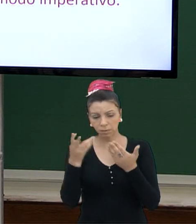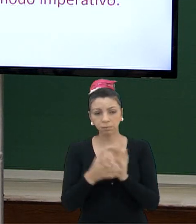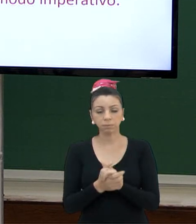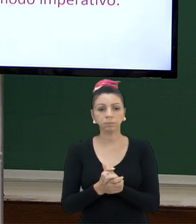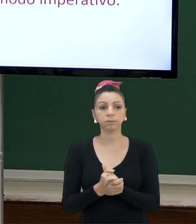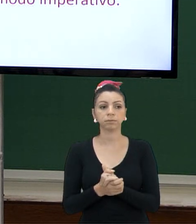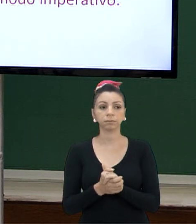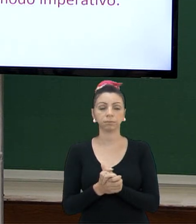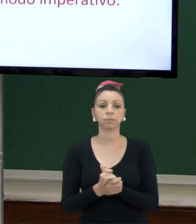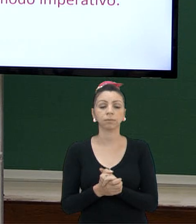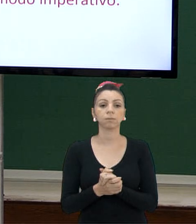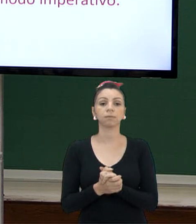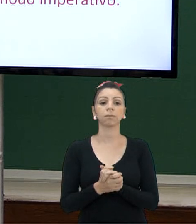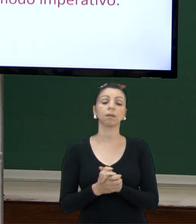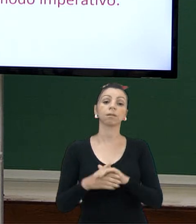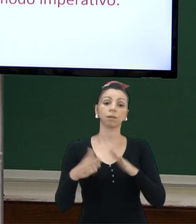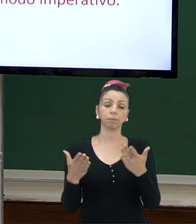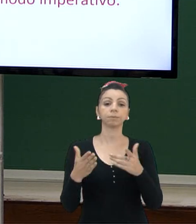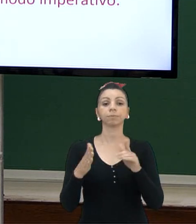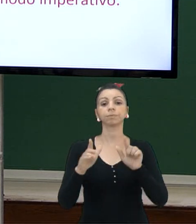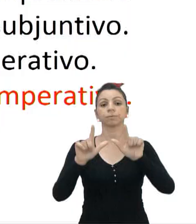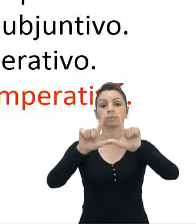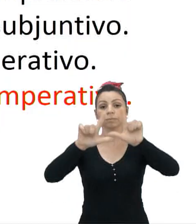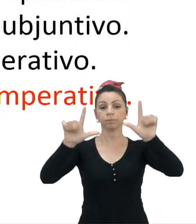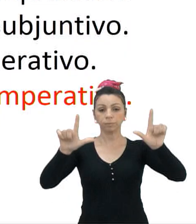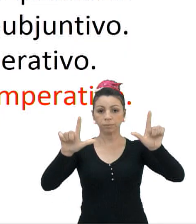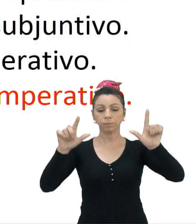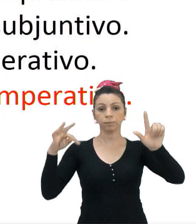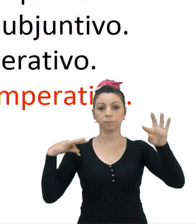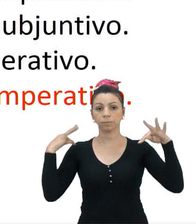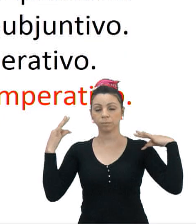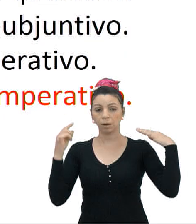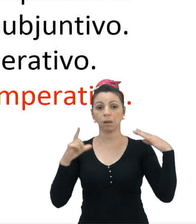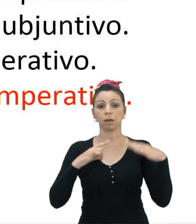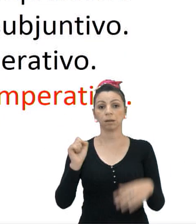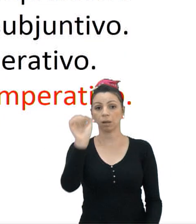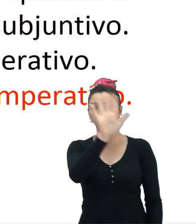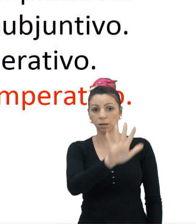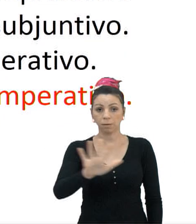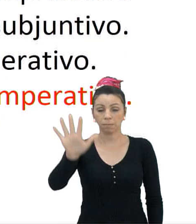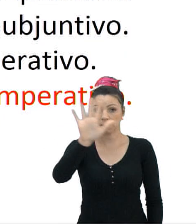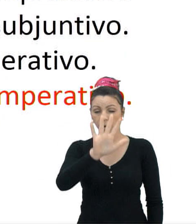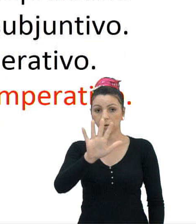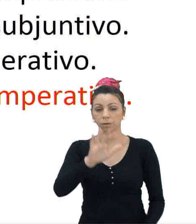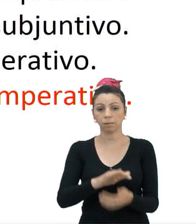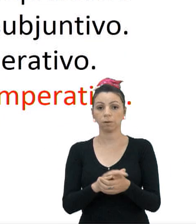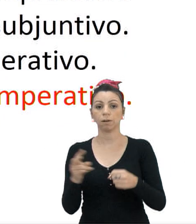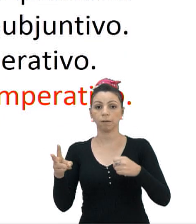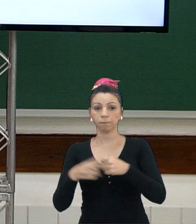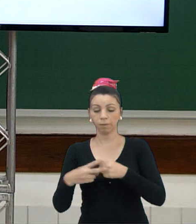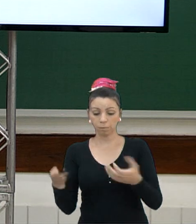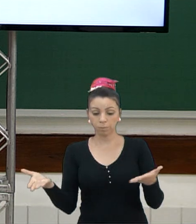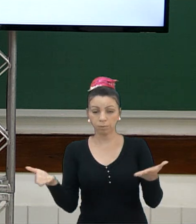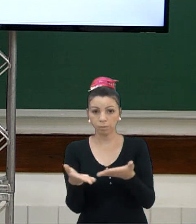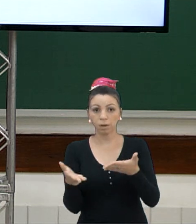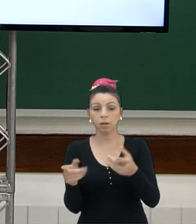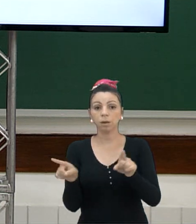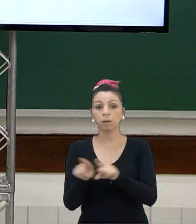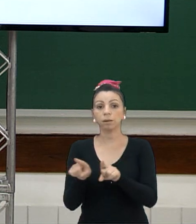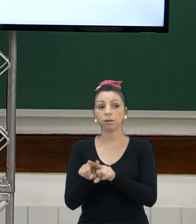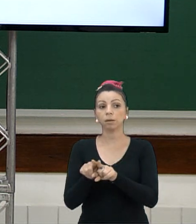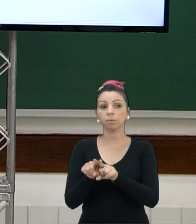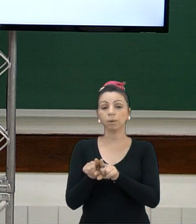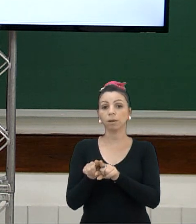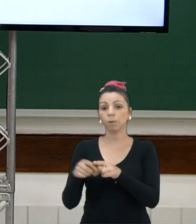folheto turístico, normalmente ele vai trazer imagens, verbos no presente e no modo imperativo, que é